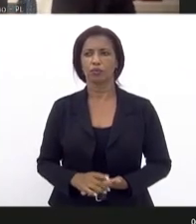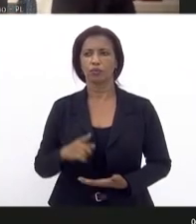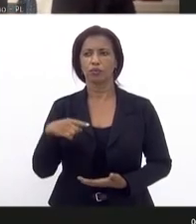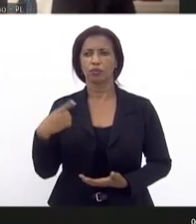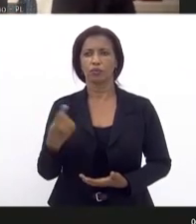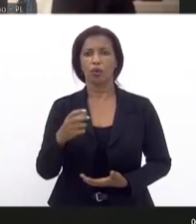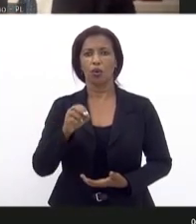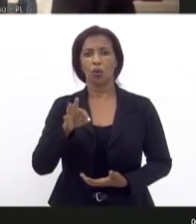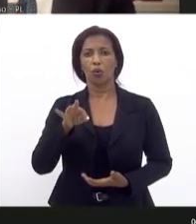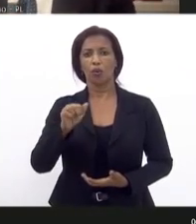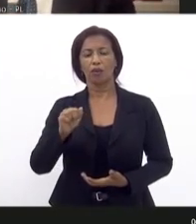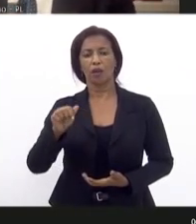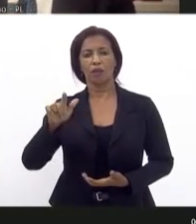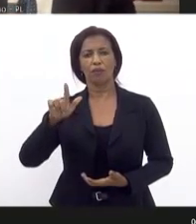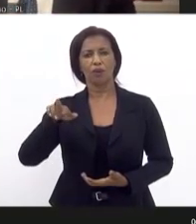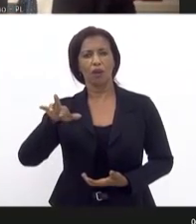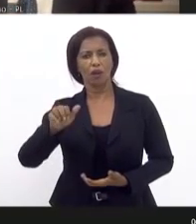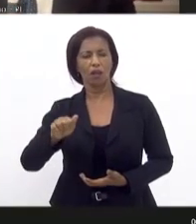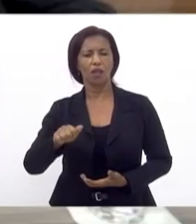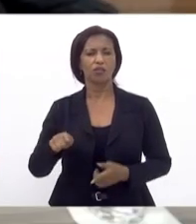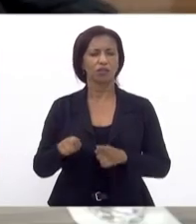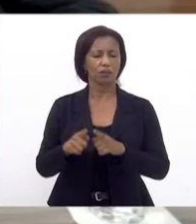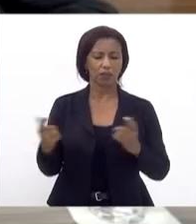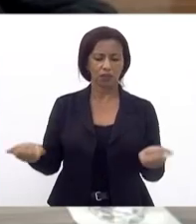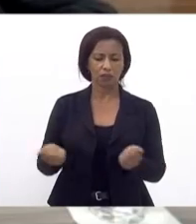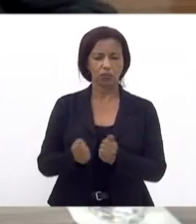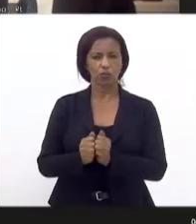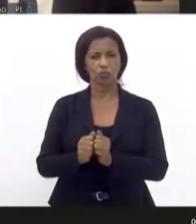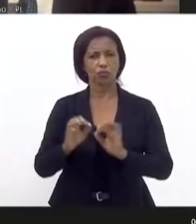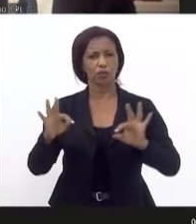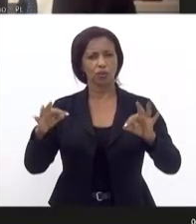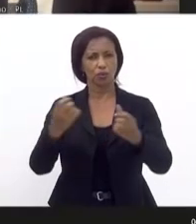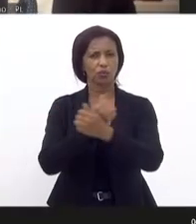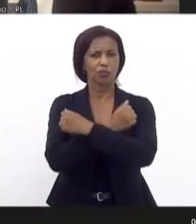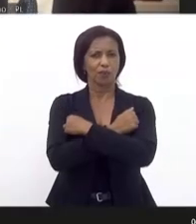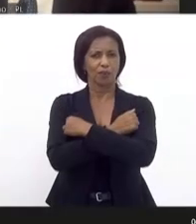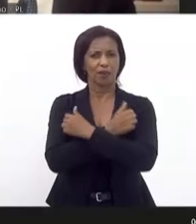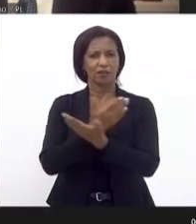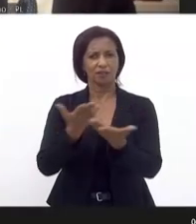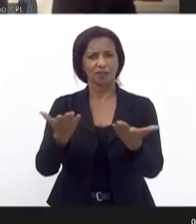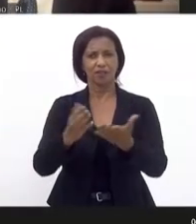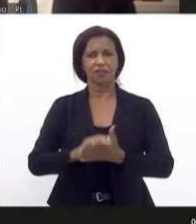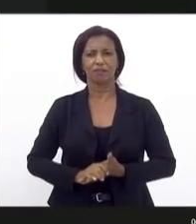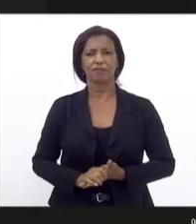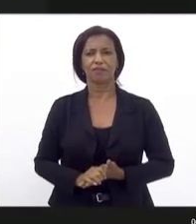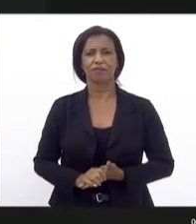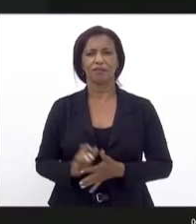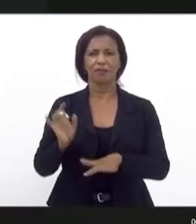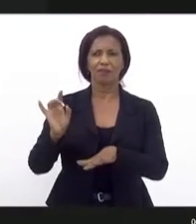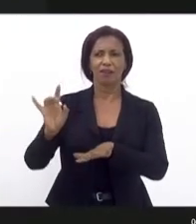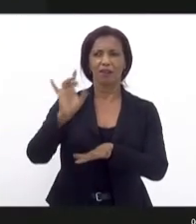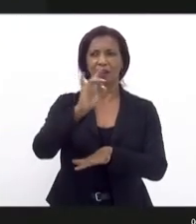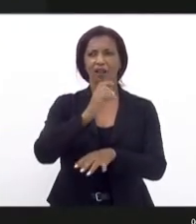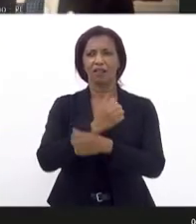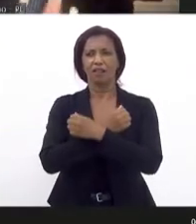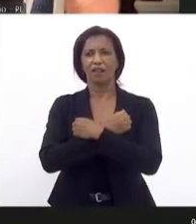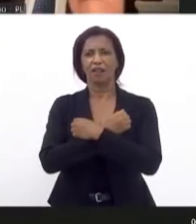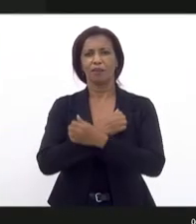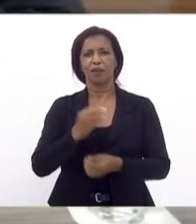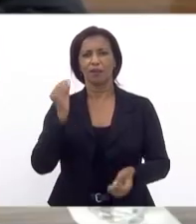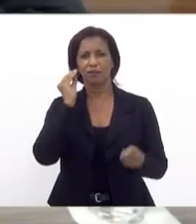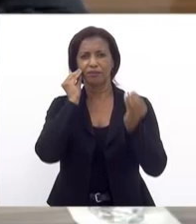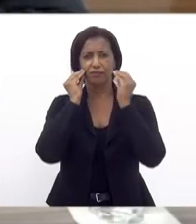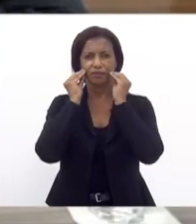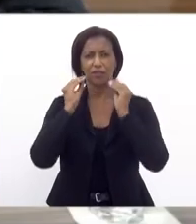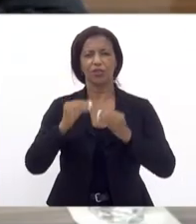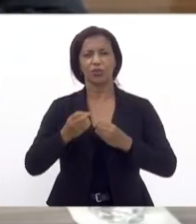o nosso Otávio Leite, nós estamos aqui de pé à ordem. Serginho, um abraço. Victor, Dr. Luiz Caetano, um abraço. Josa, um beijo aí,